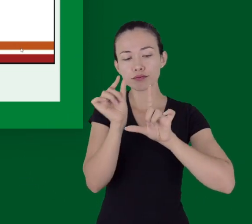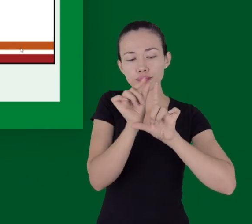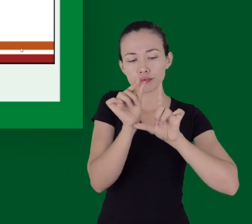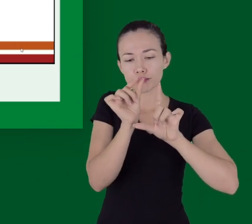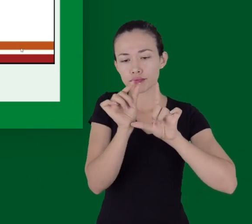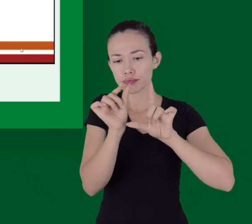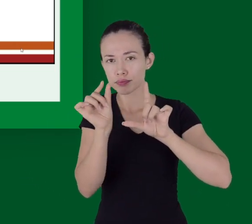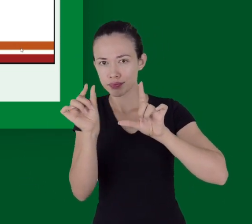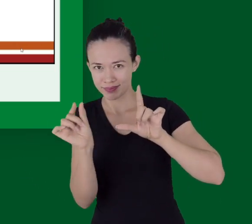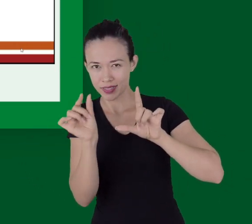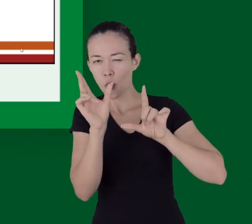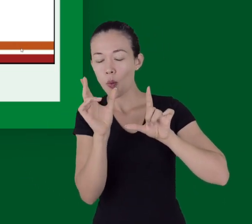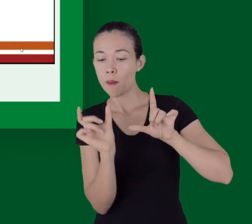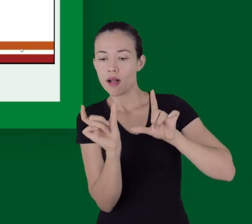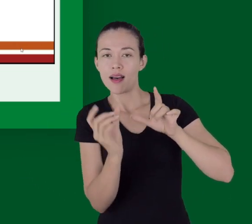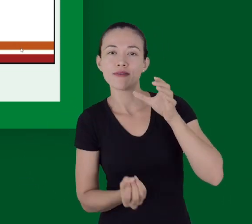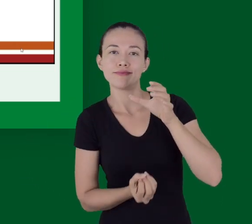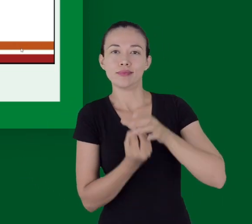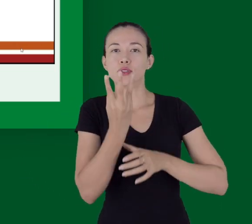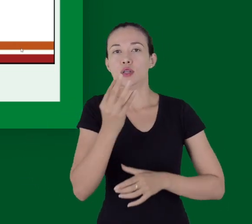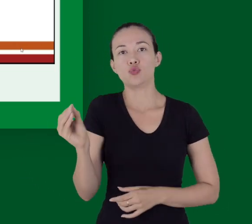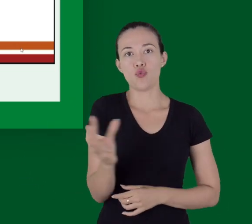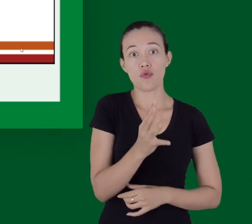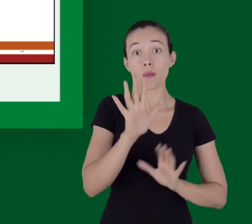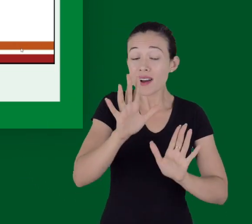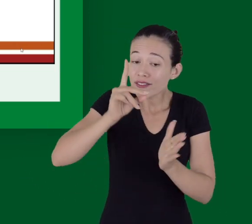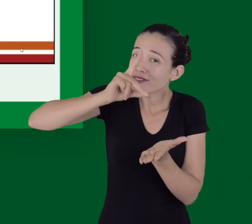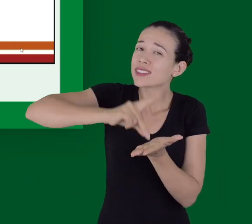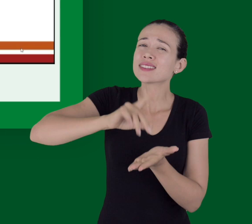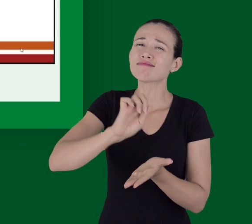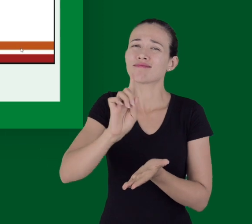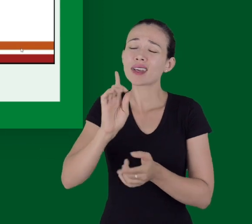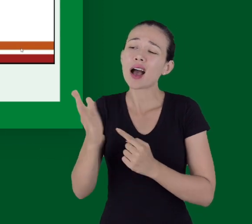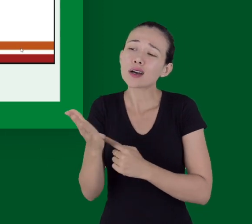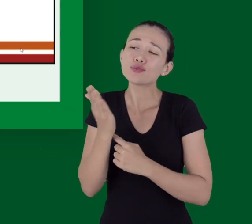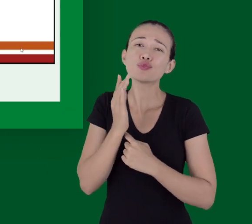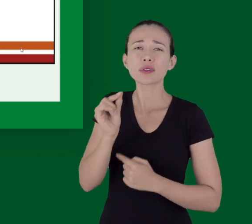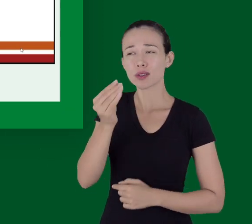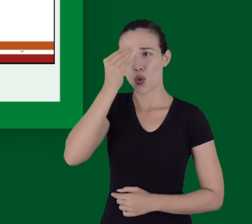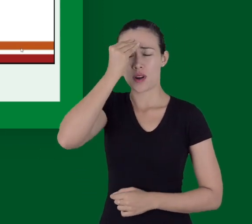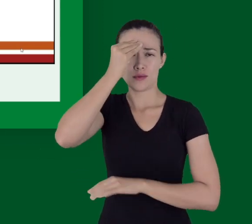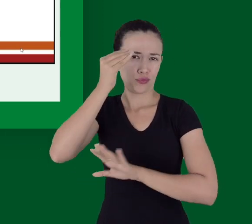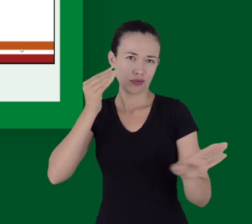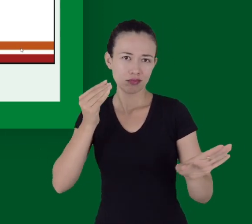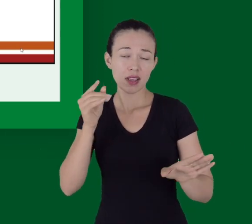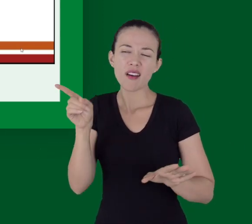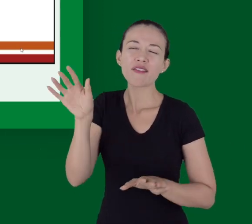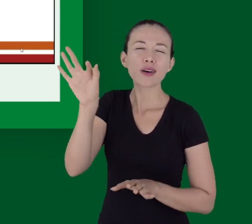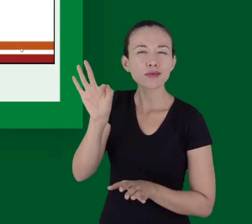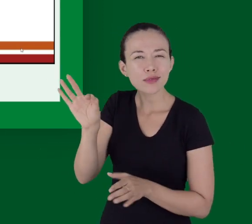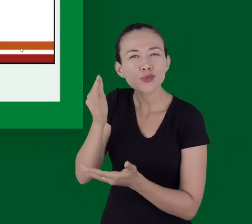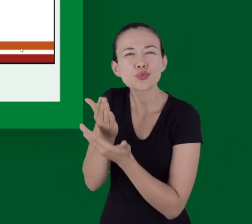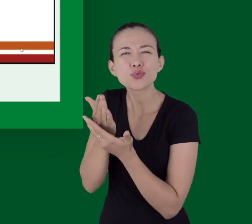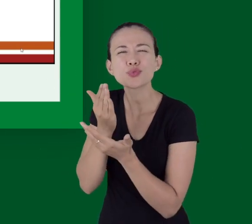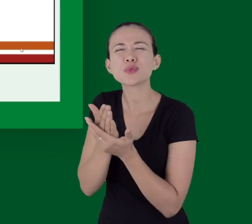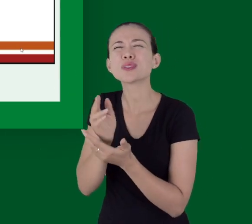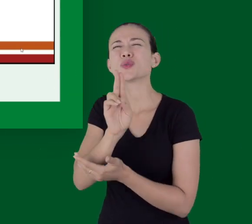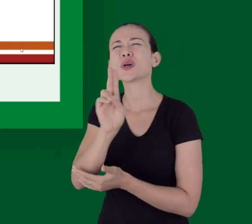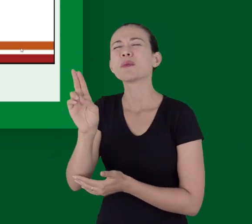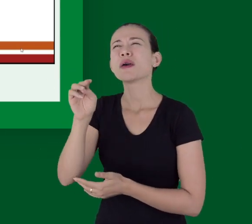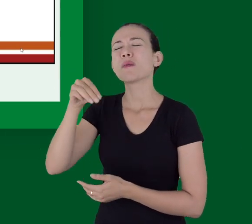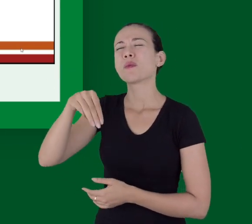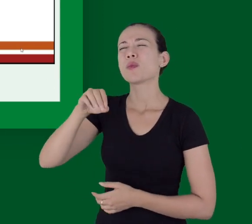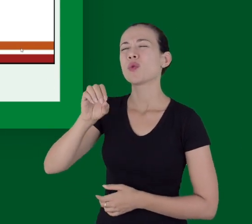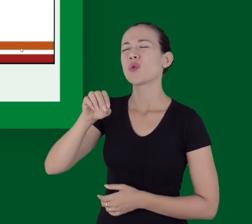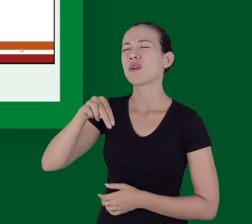aí vai fazer um por um. Não é. Tem inclusive, em alguns casos, a gente não pode fazer e se fizer, pode levar o paciente à